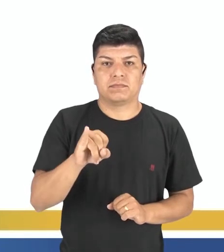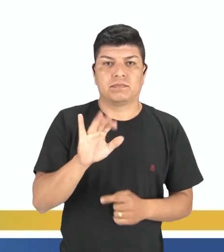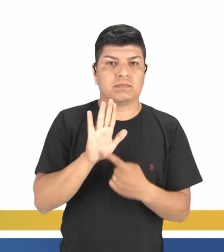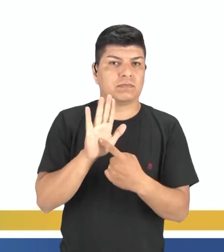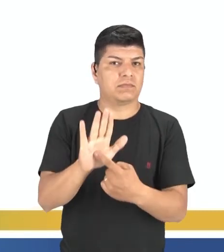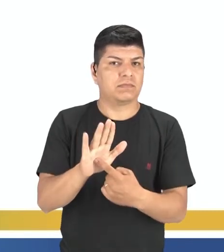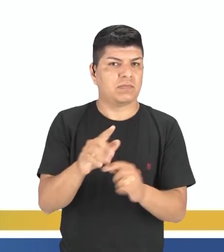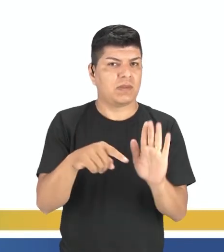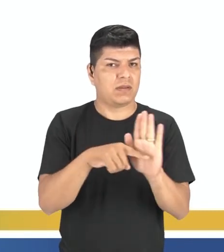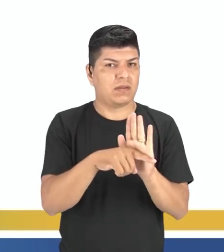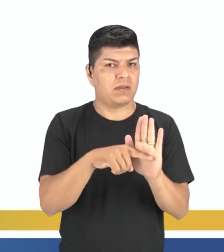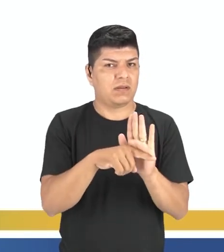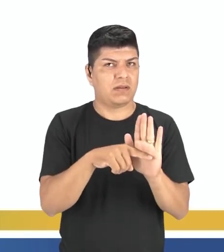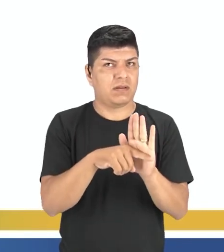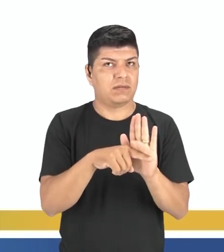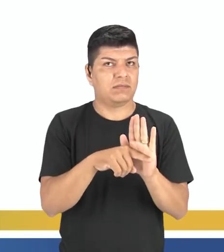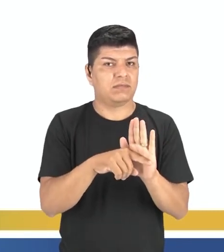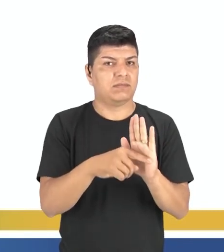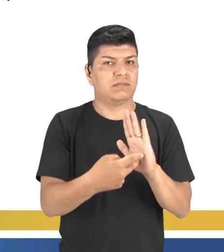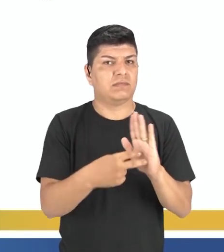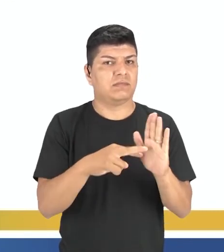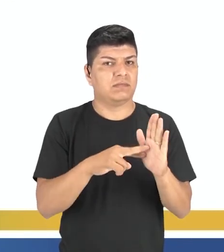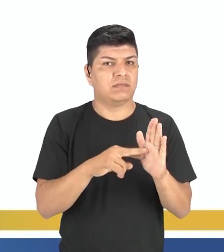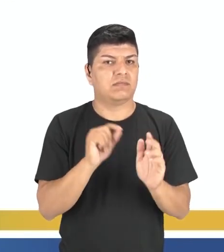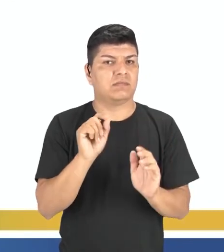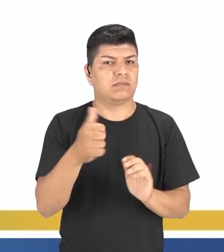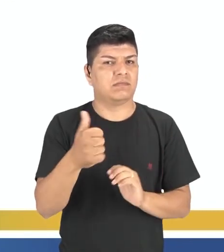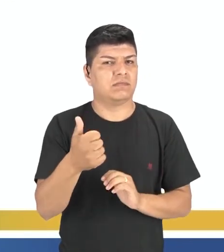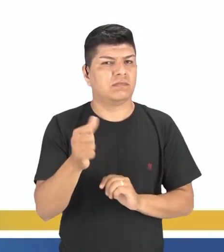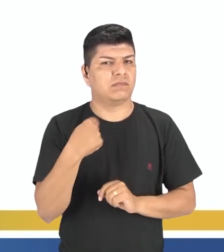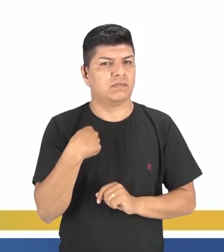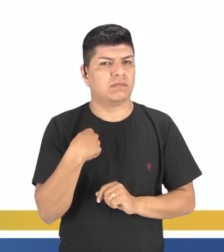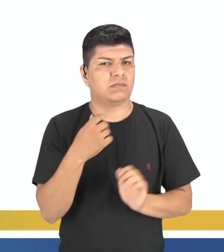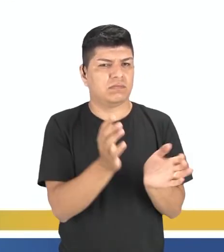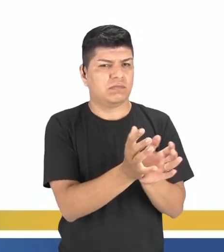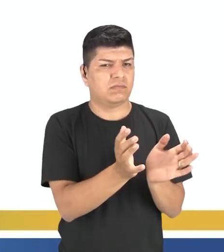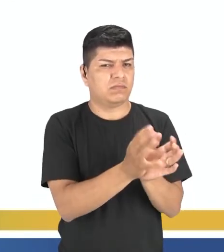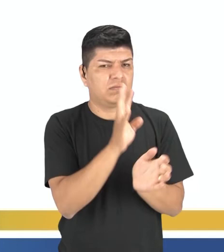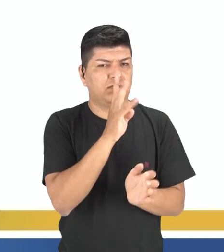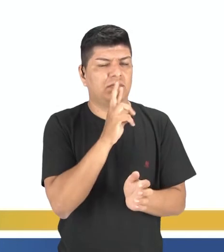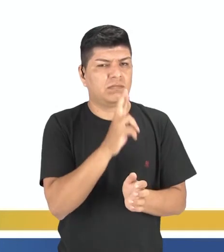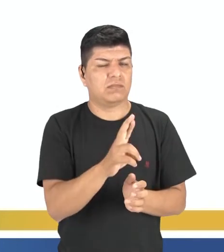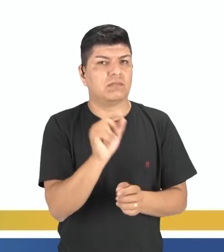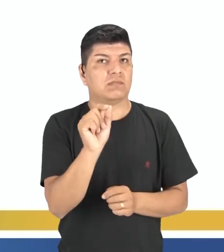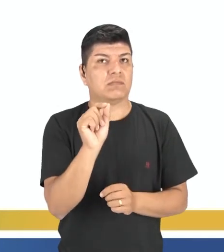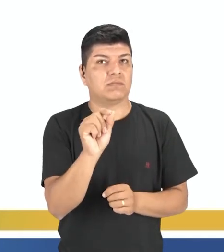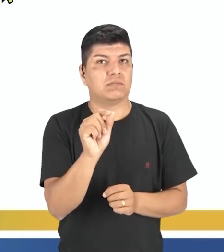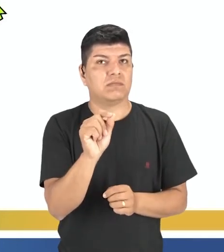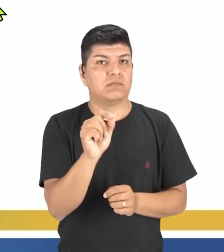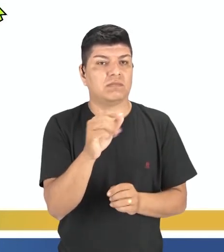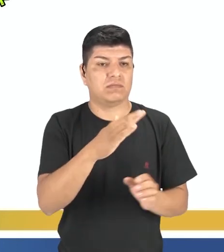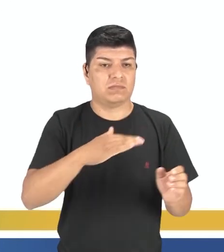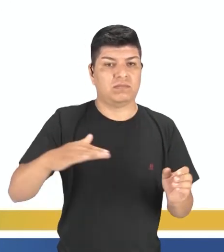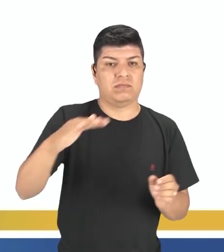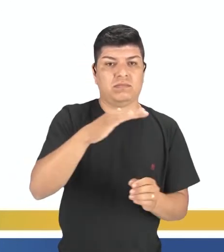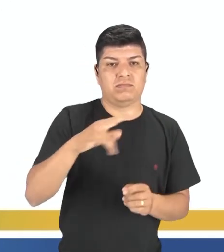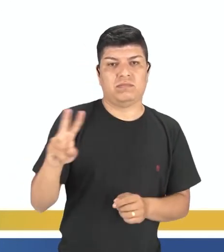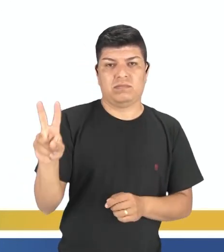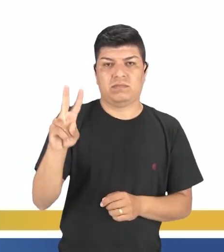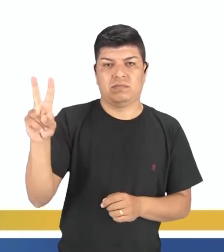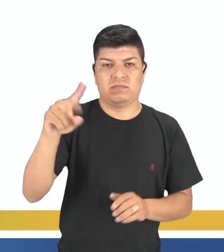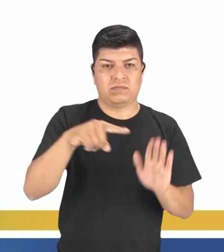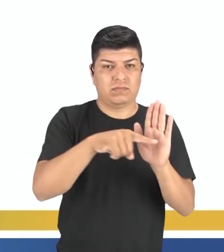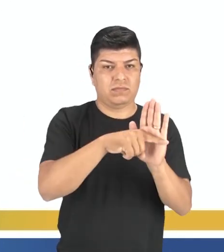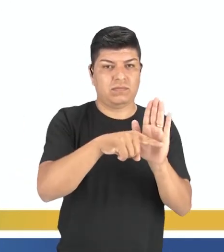ele é de menor, significa dizer que a minha análise, o meu conjunto de solução, estará em cima dos valores